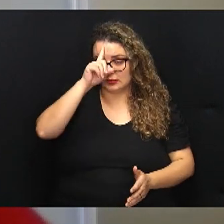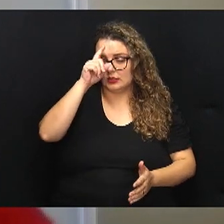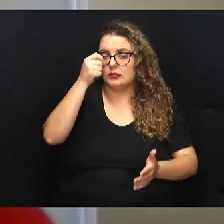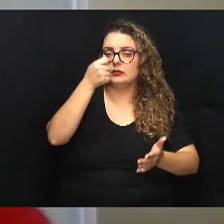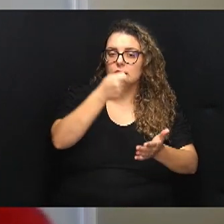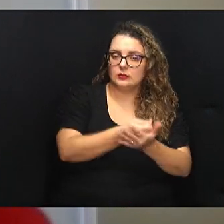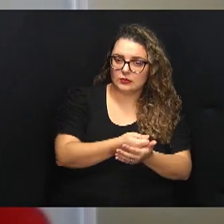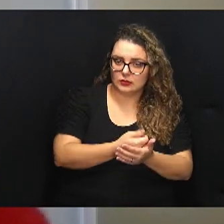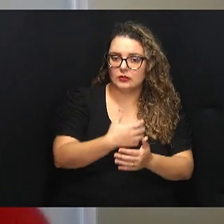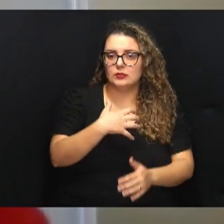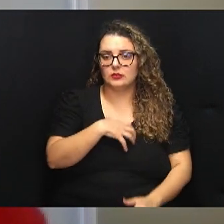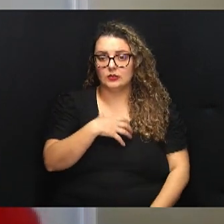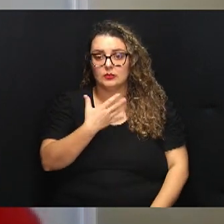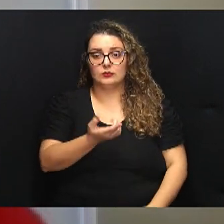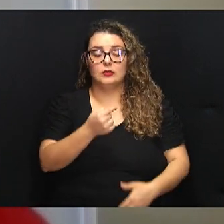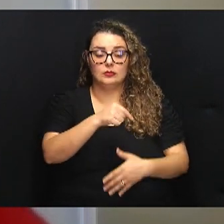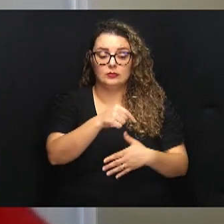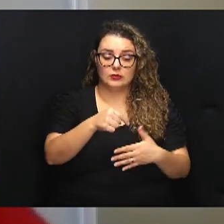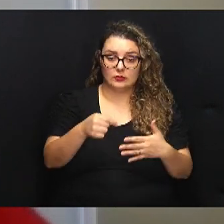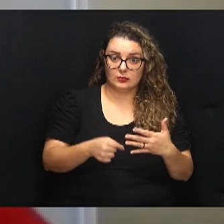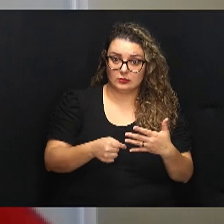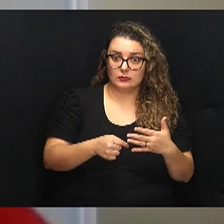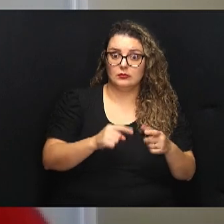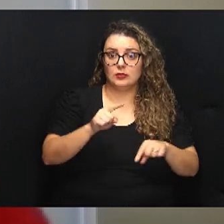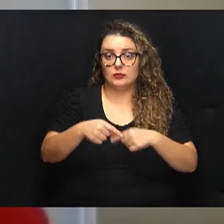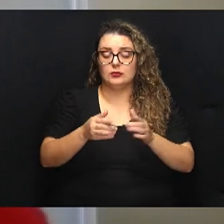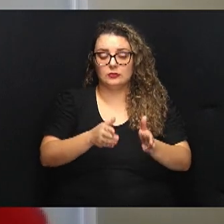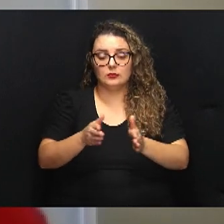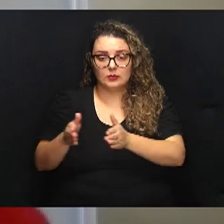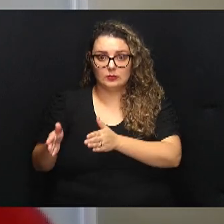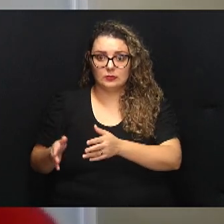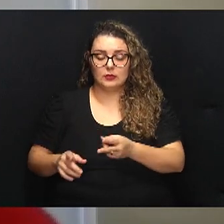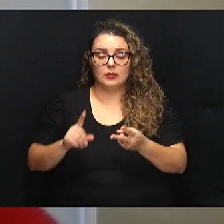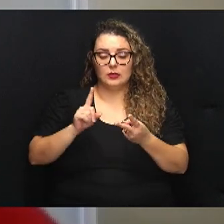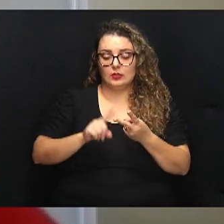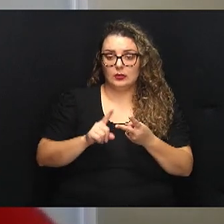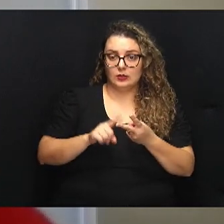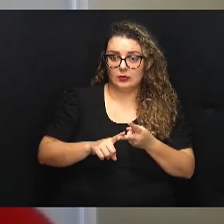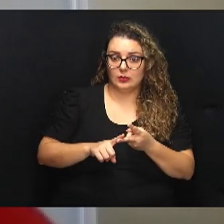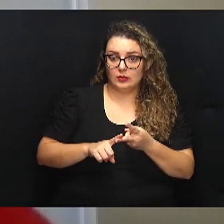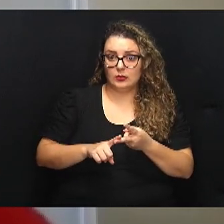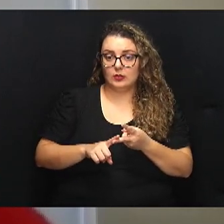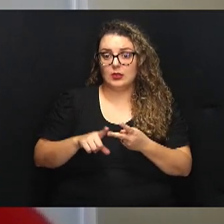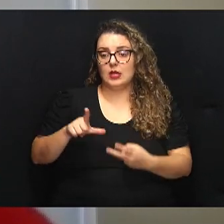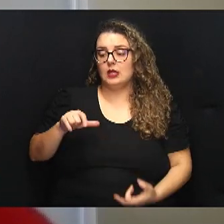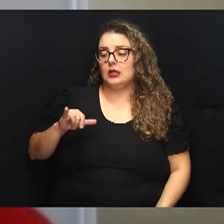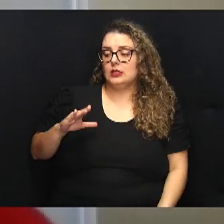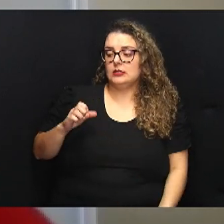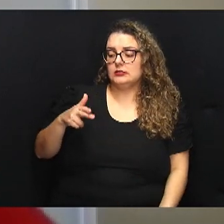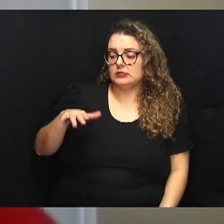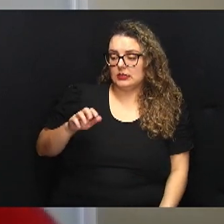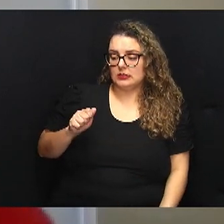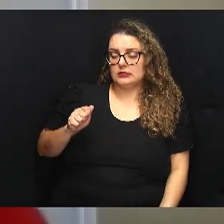determinações, as condicionantes para as fases seguintes. A fase seguinte, então, é licença de